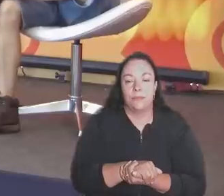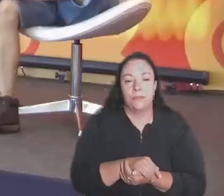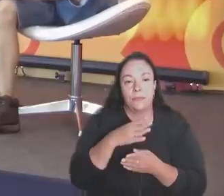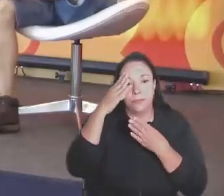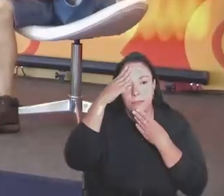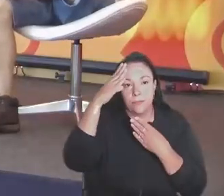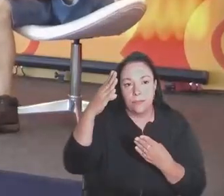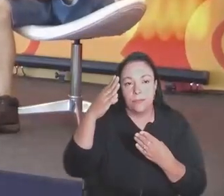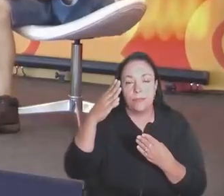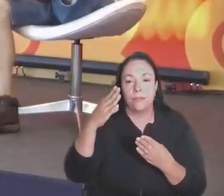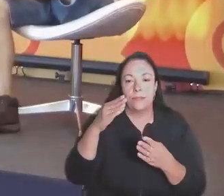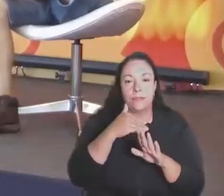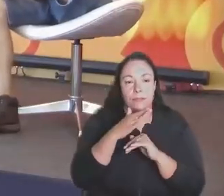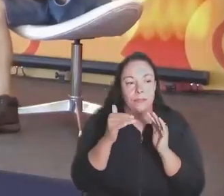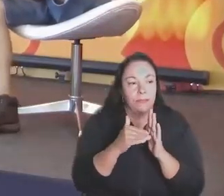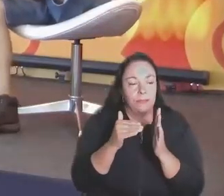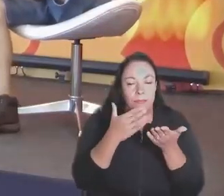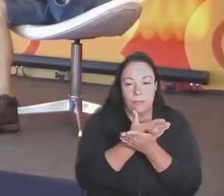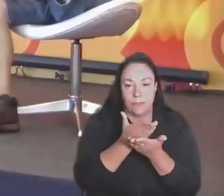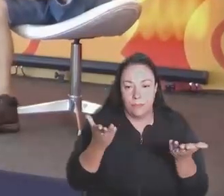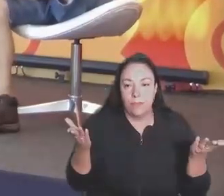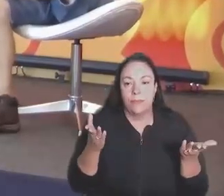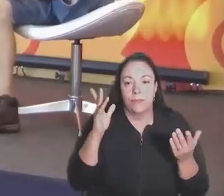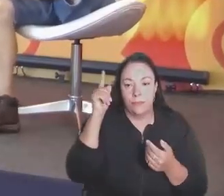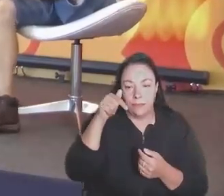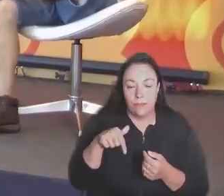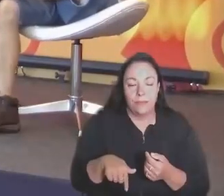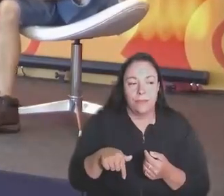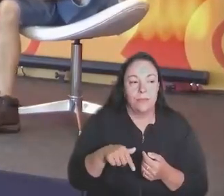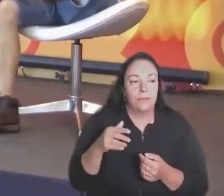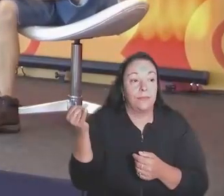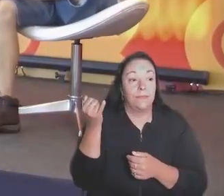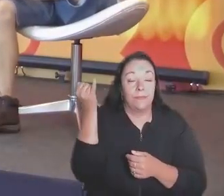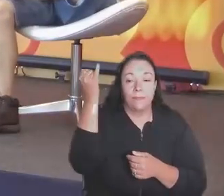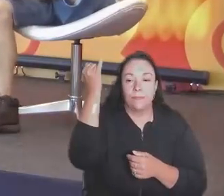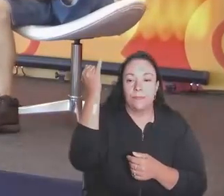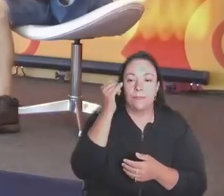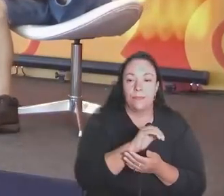obrigado a presença de cada um de vocês aqui. É sempre muito importante.